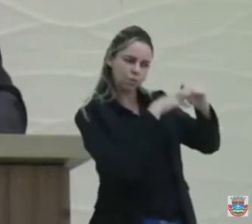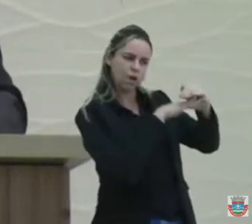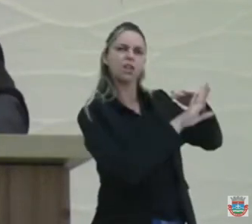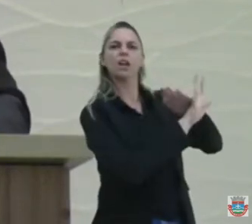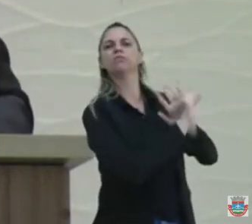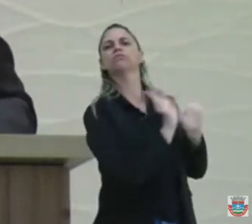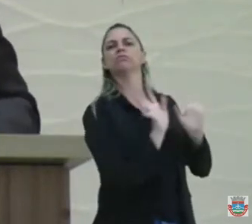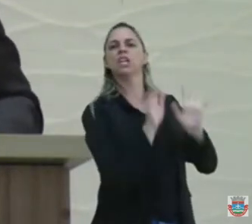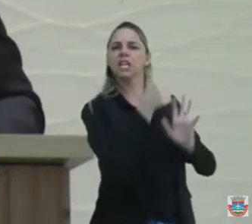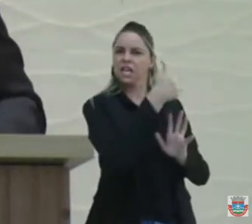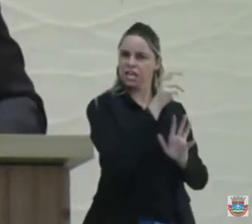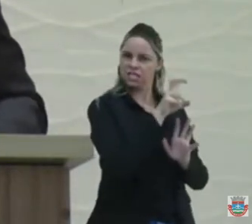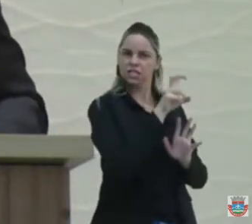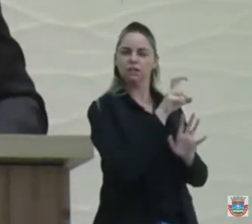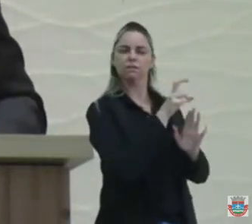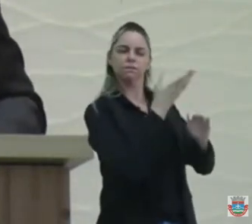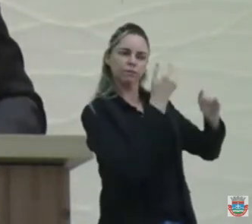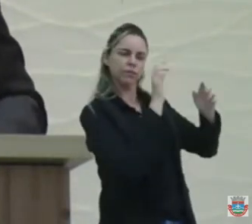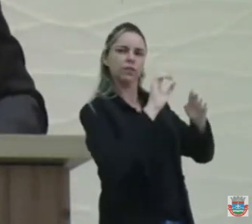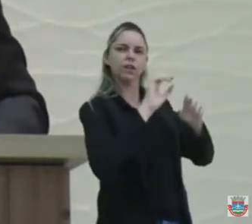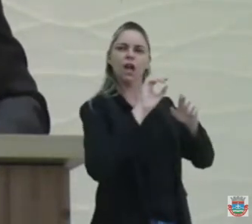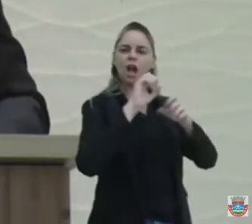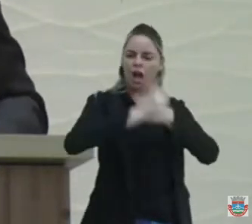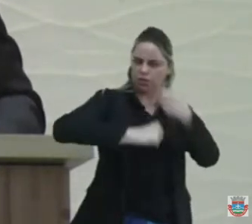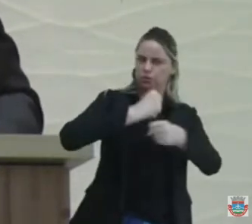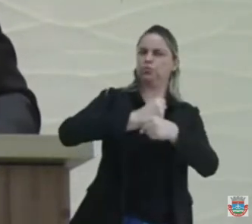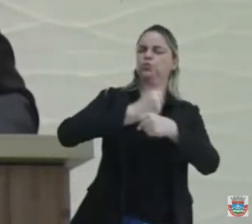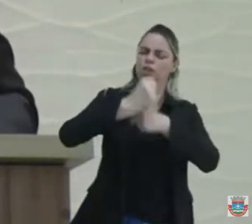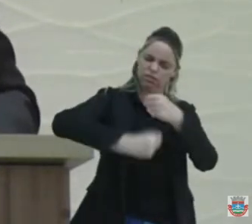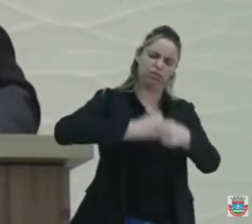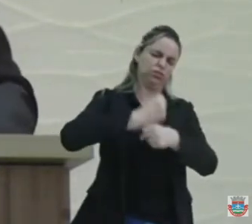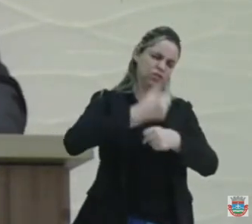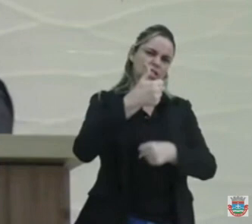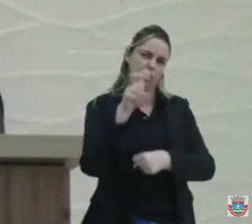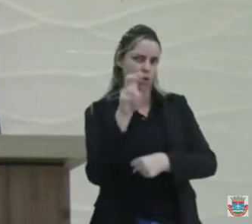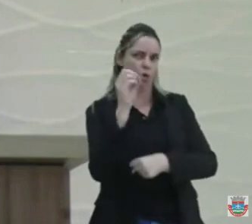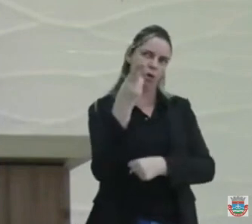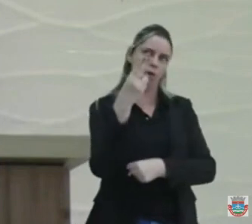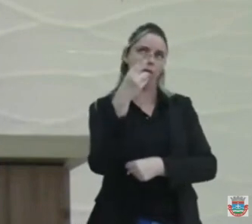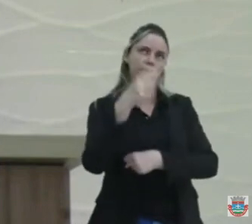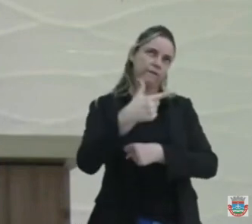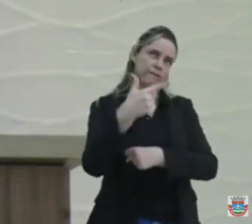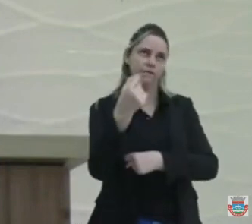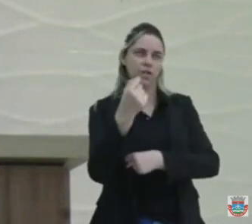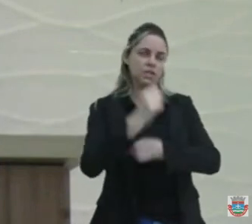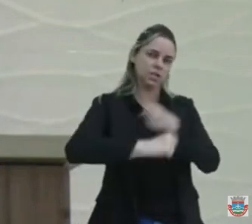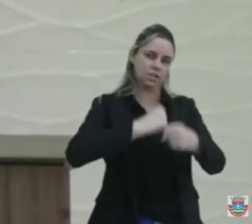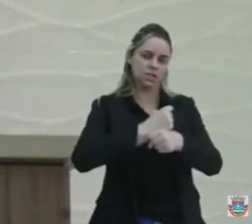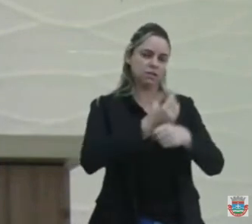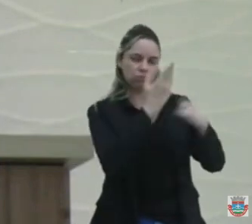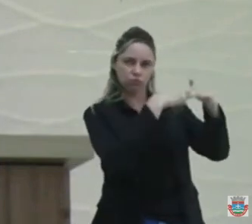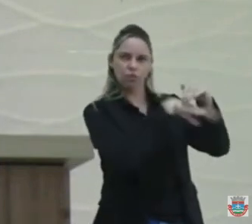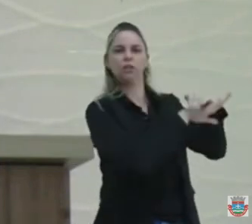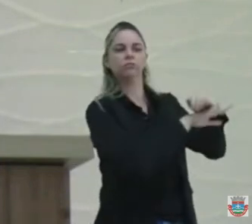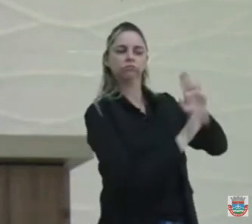15 ou 20 anos. Virá um projeto de lei para essa casa, para nós